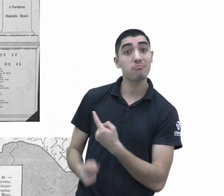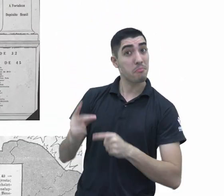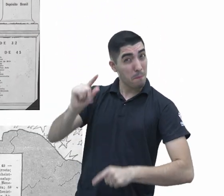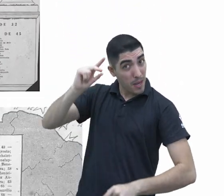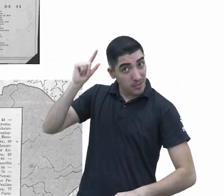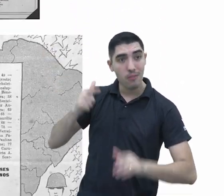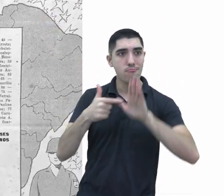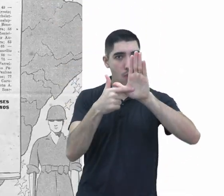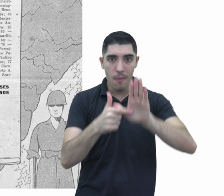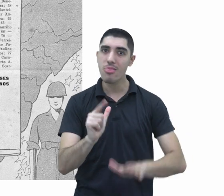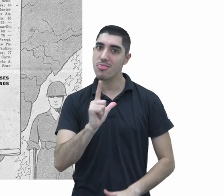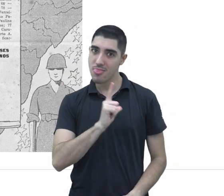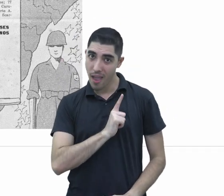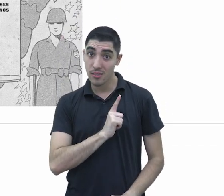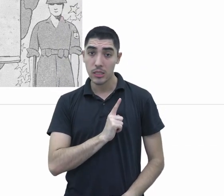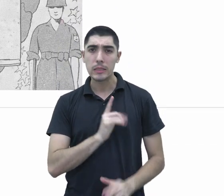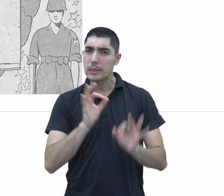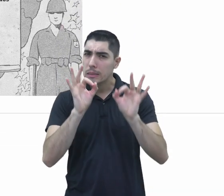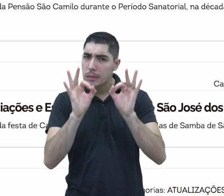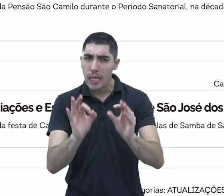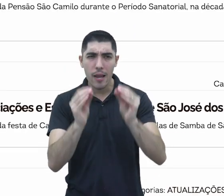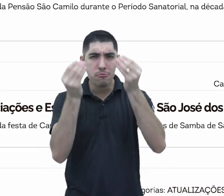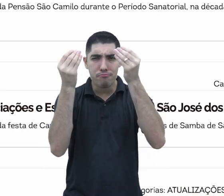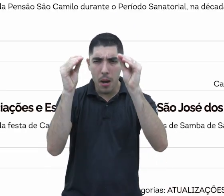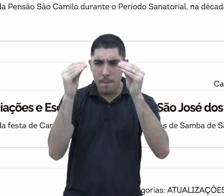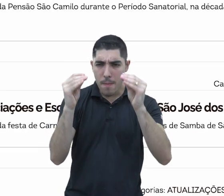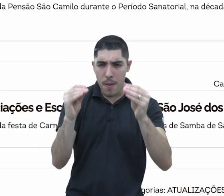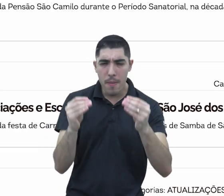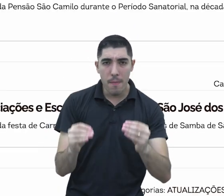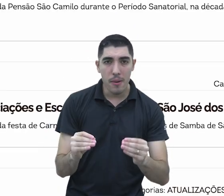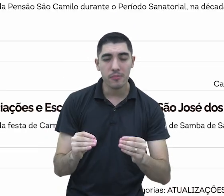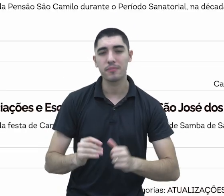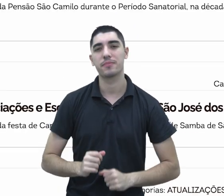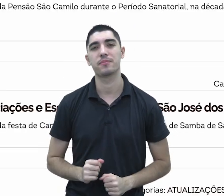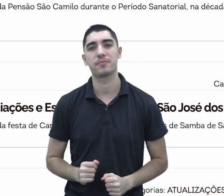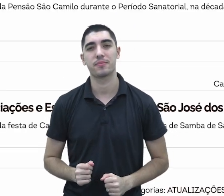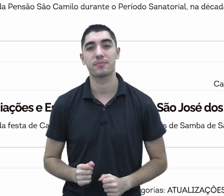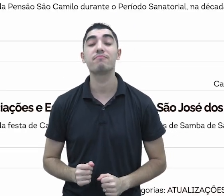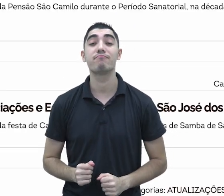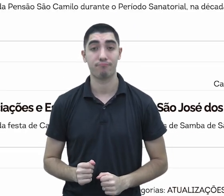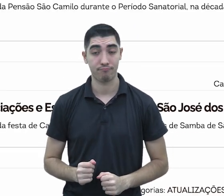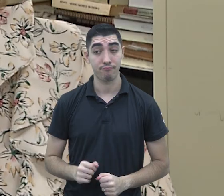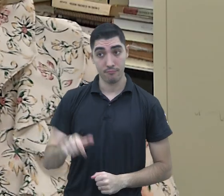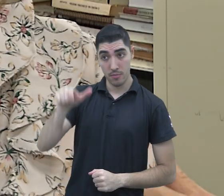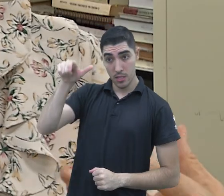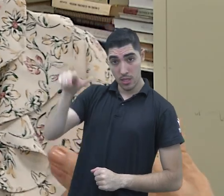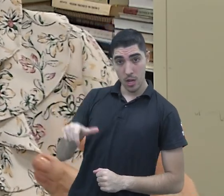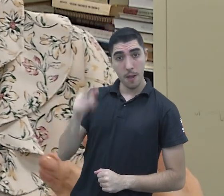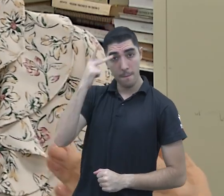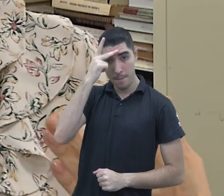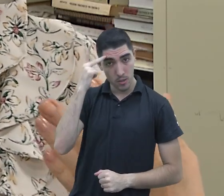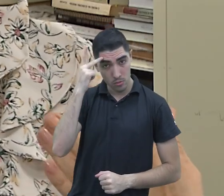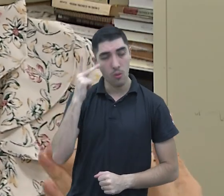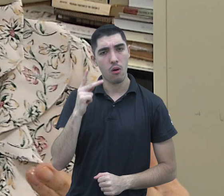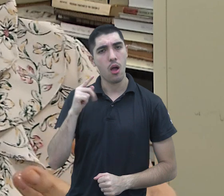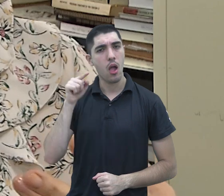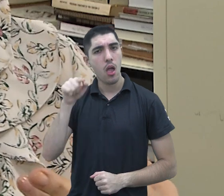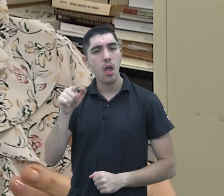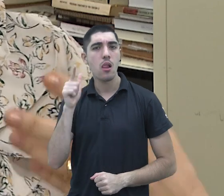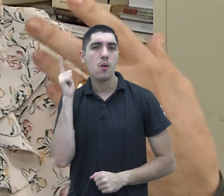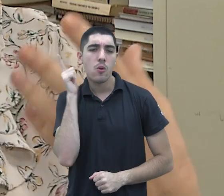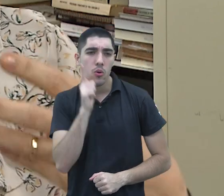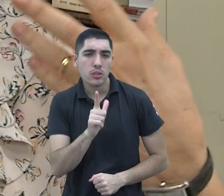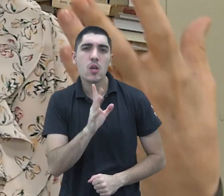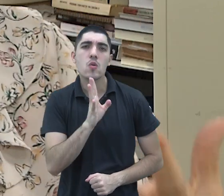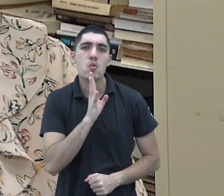de jornais que circularam na época, tudo organizado por categorias. Quando o cidadão, né,